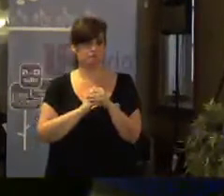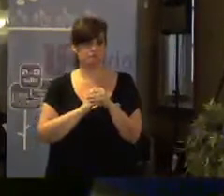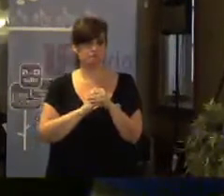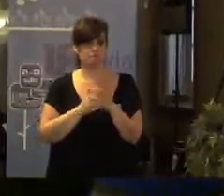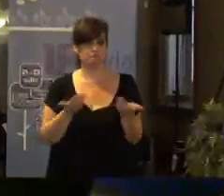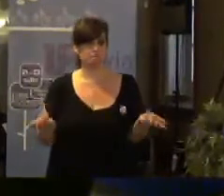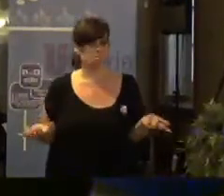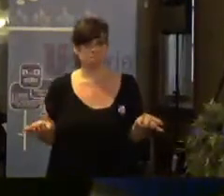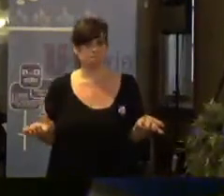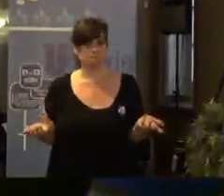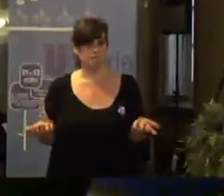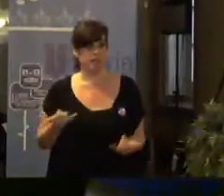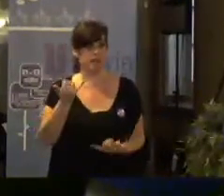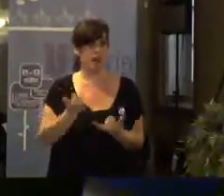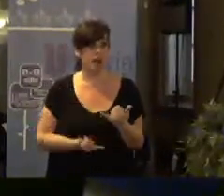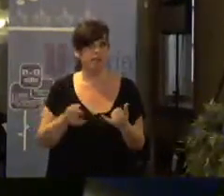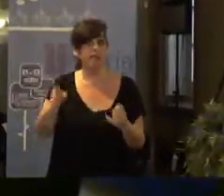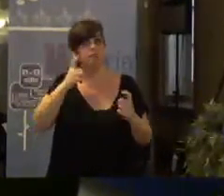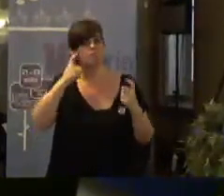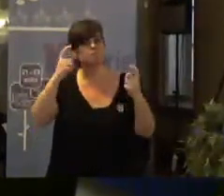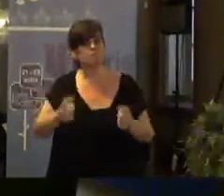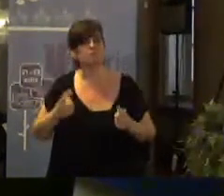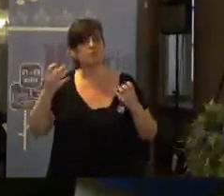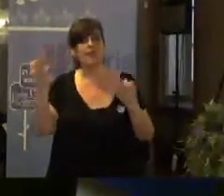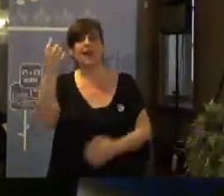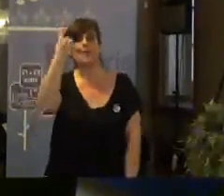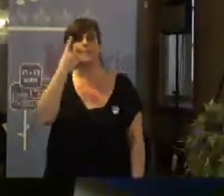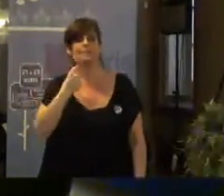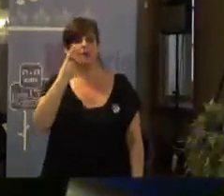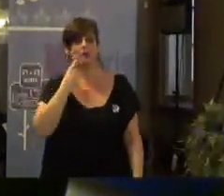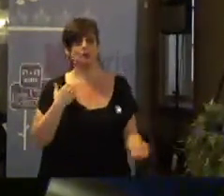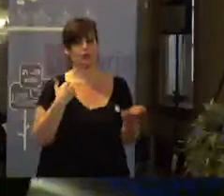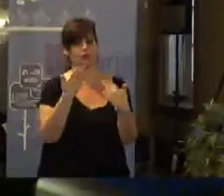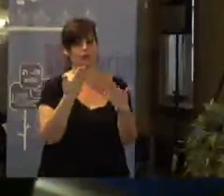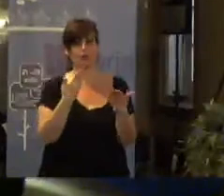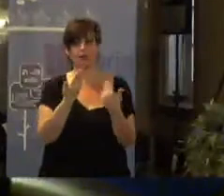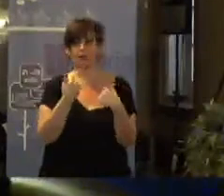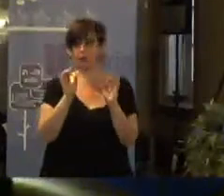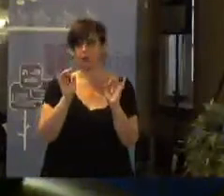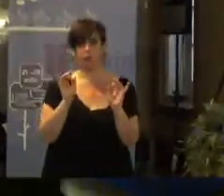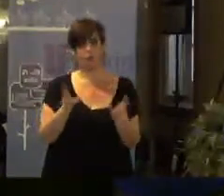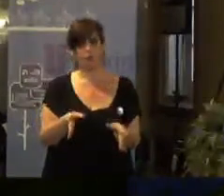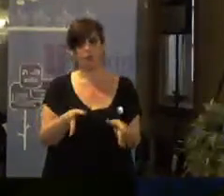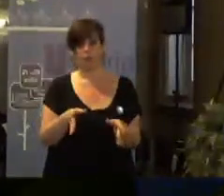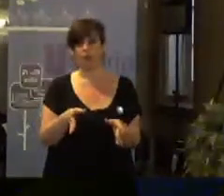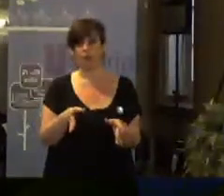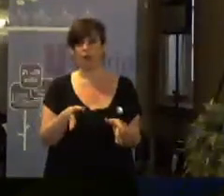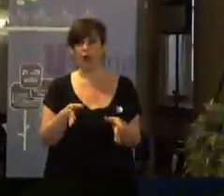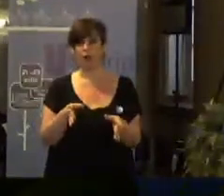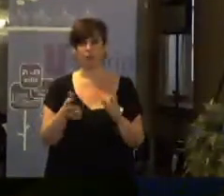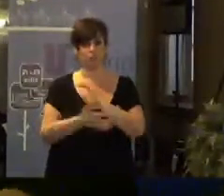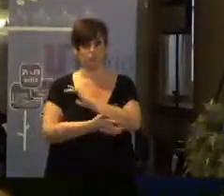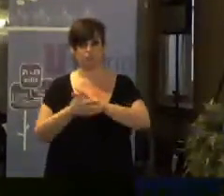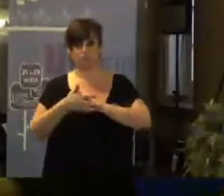à comissão de inquérito e tratou aqueles banqueiros como o povo achava que eles deviam ser tratados por terem levado o país à ruína.